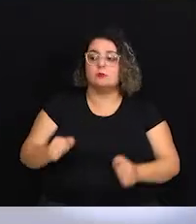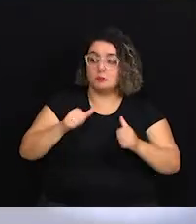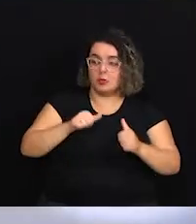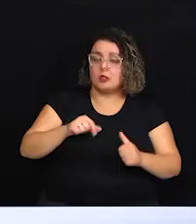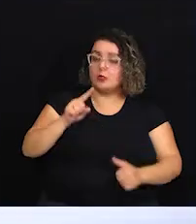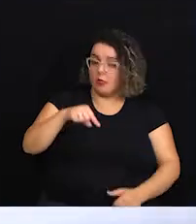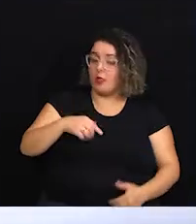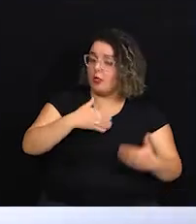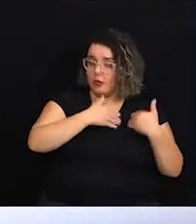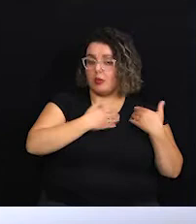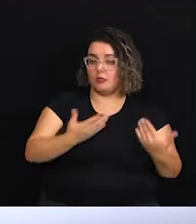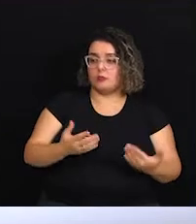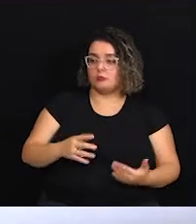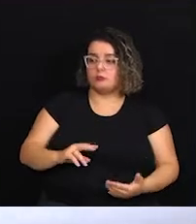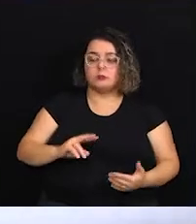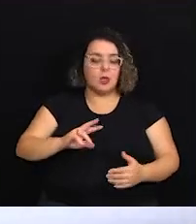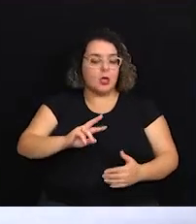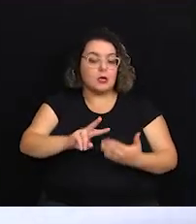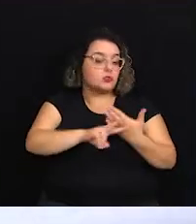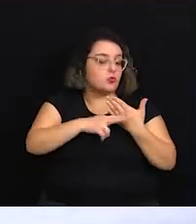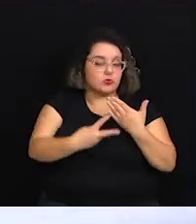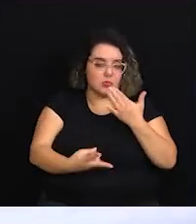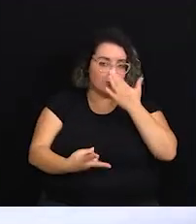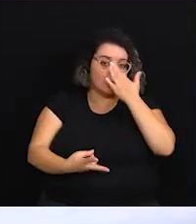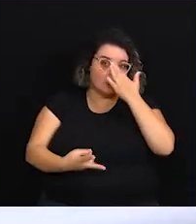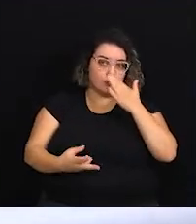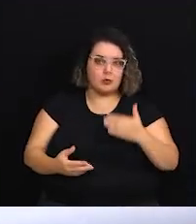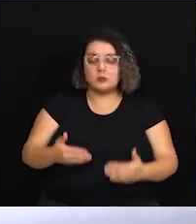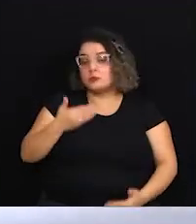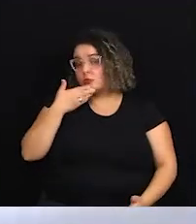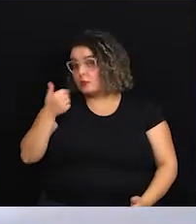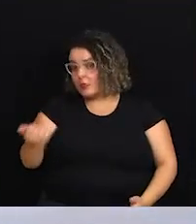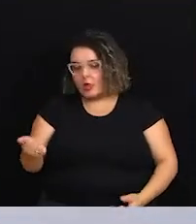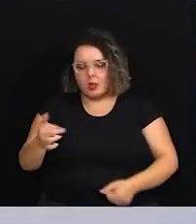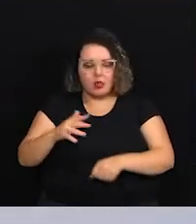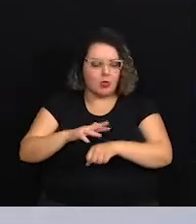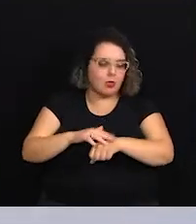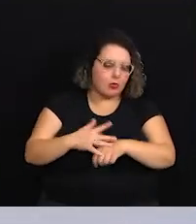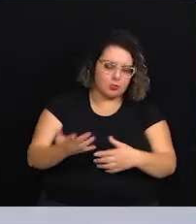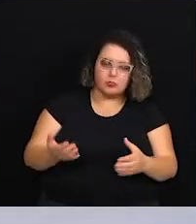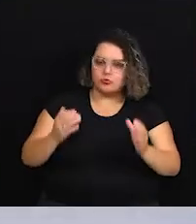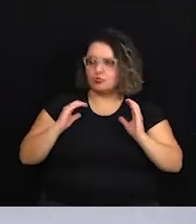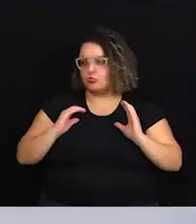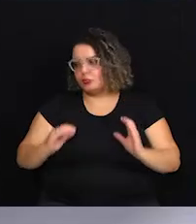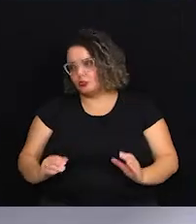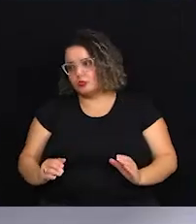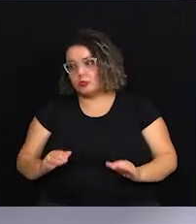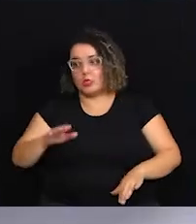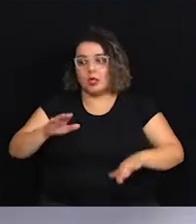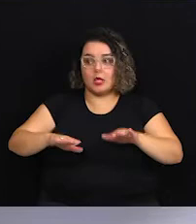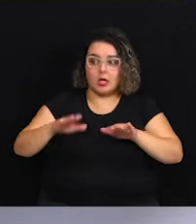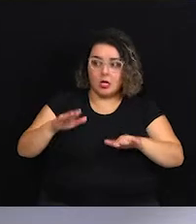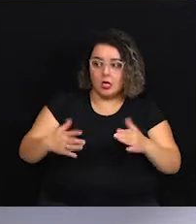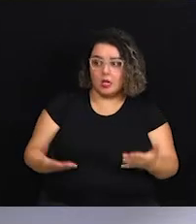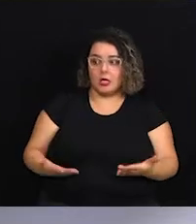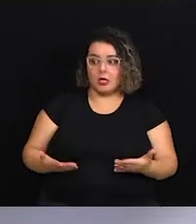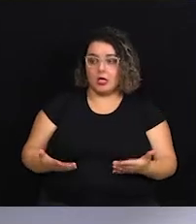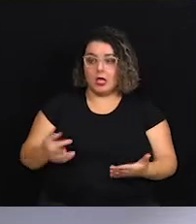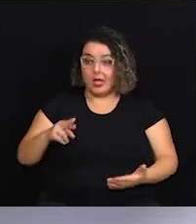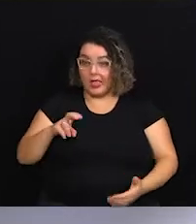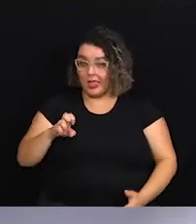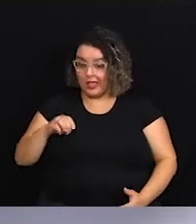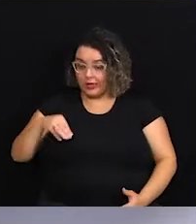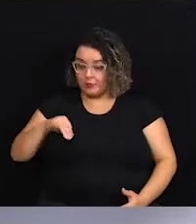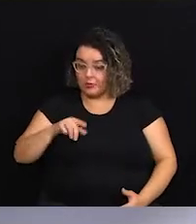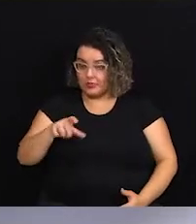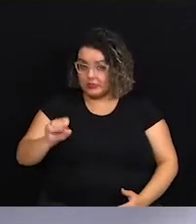do tutor. Os efeitos da constelação, os processos de melhora nas doenças, nos comportamentos e muitas vezes